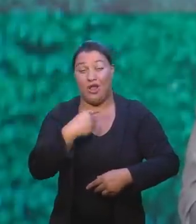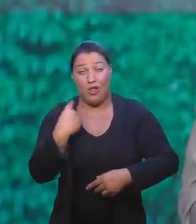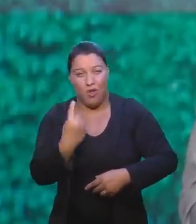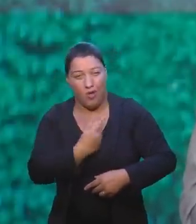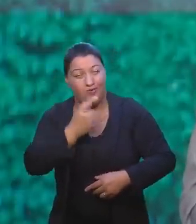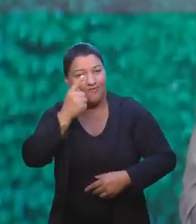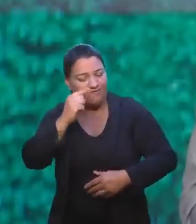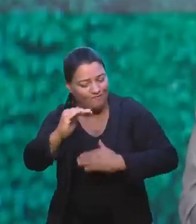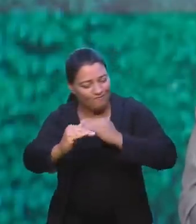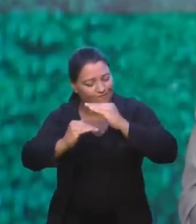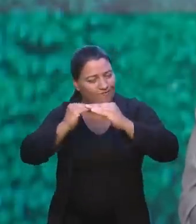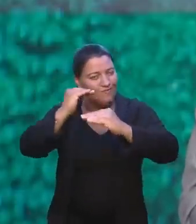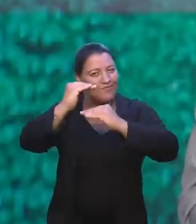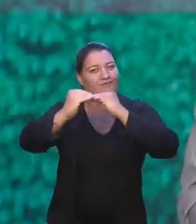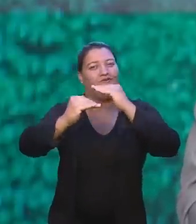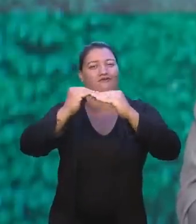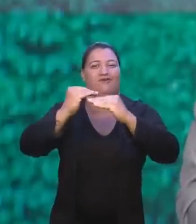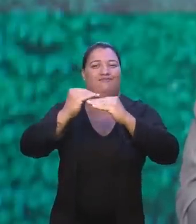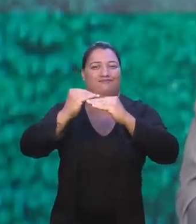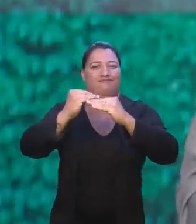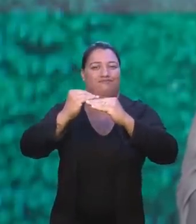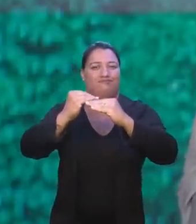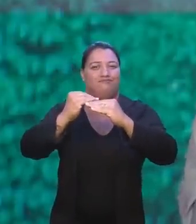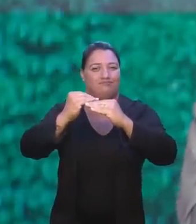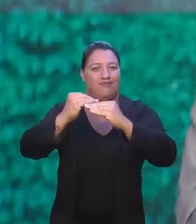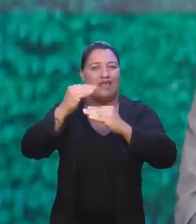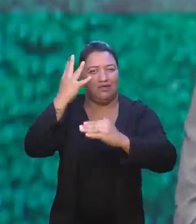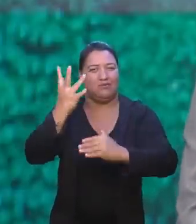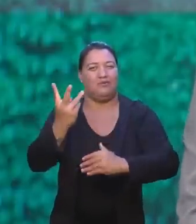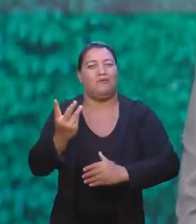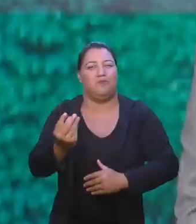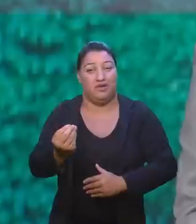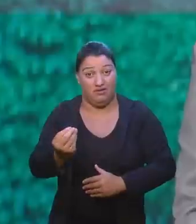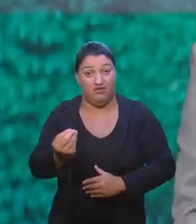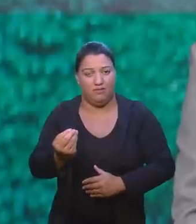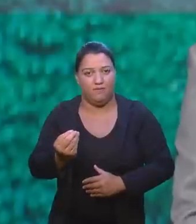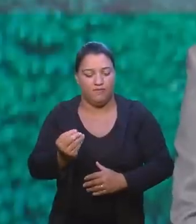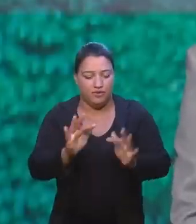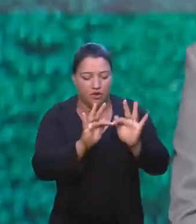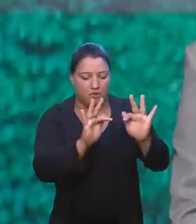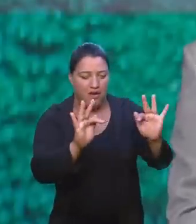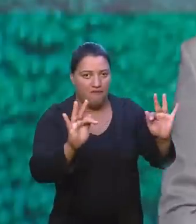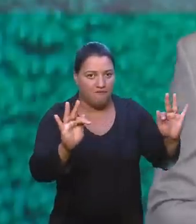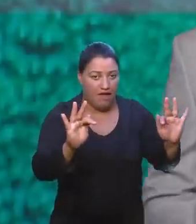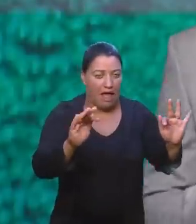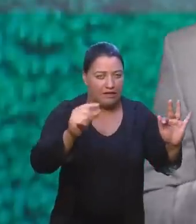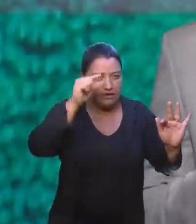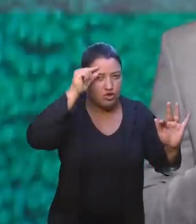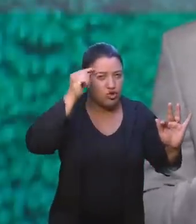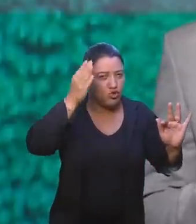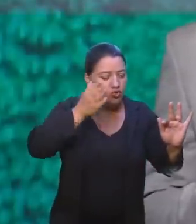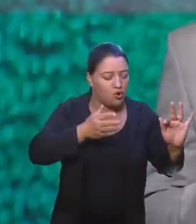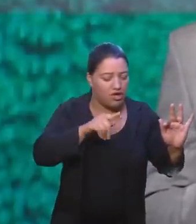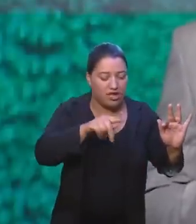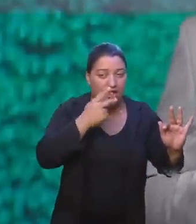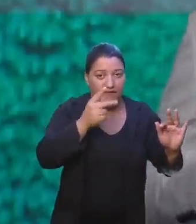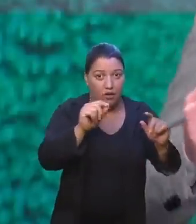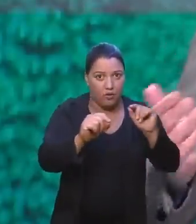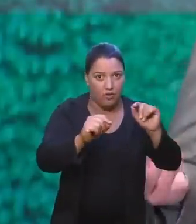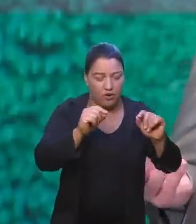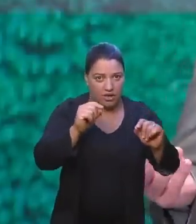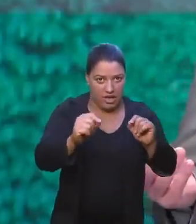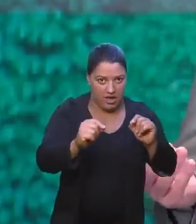progresso espiritual. Há uma frase da nobre benfeitora Joana, onde ela diz que cristão